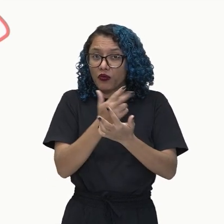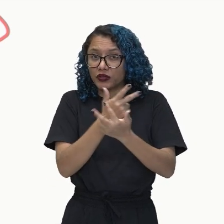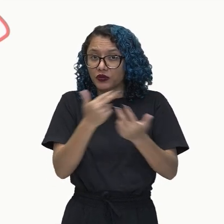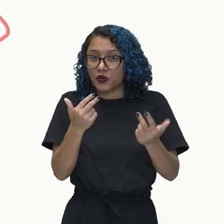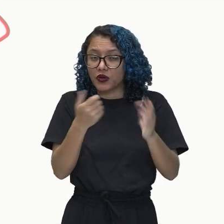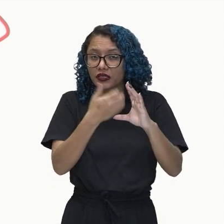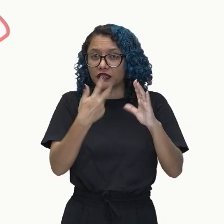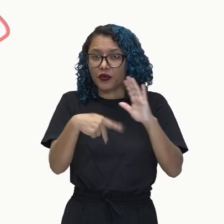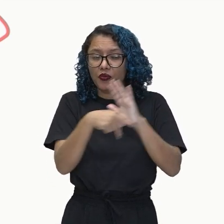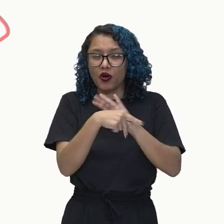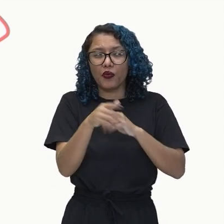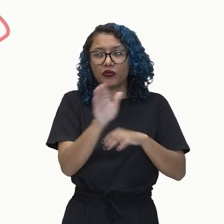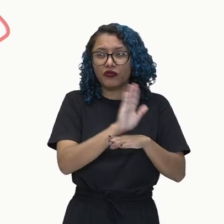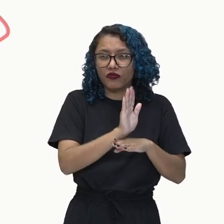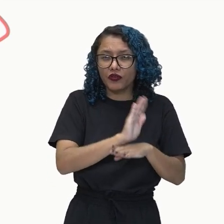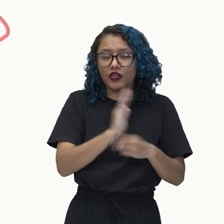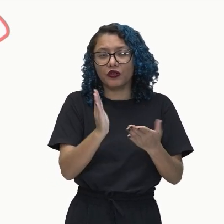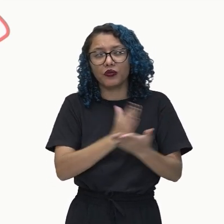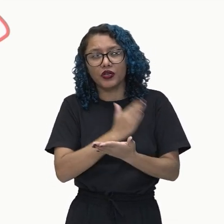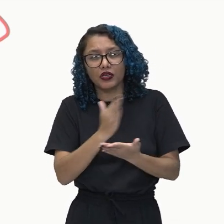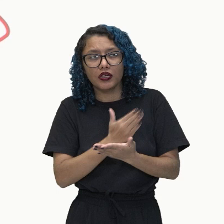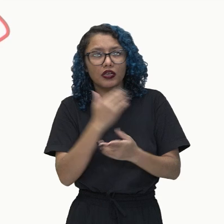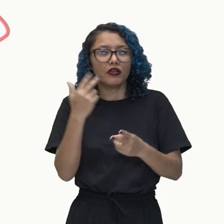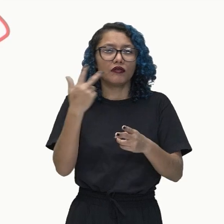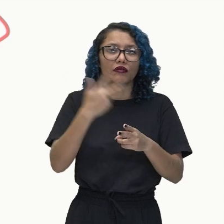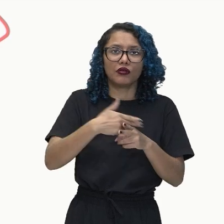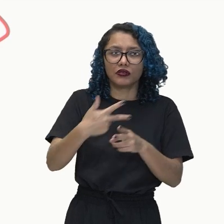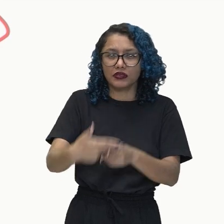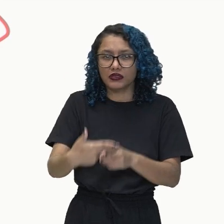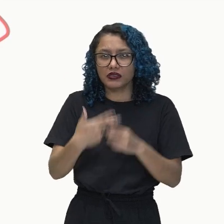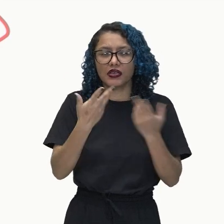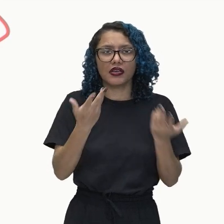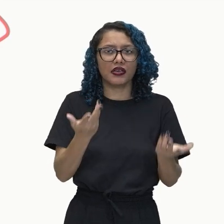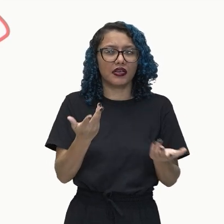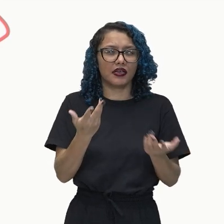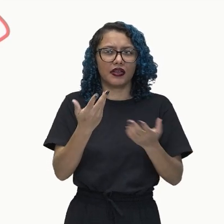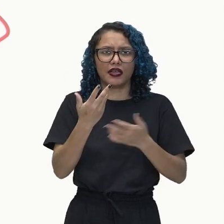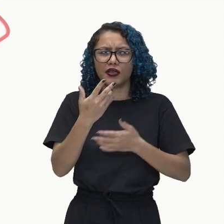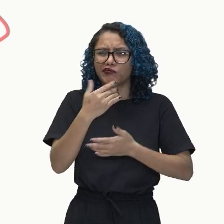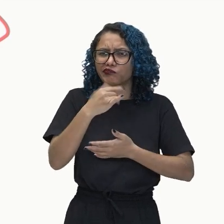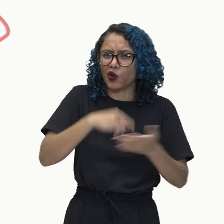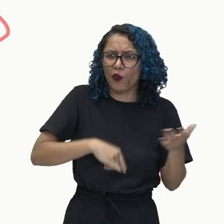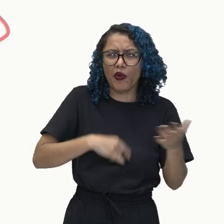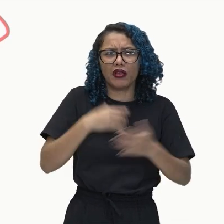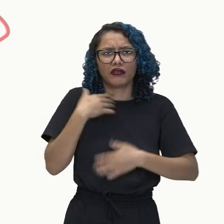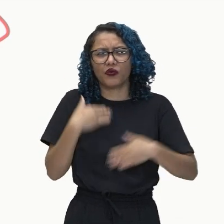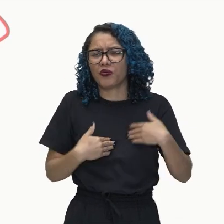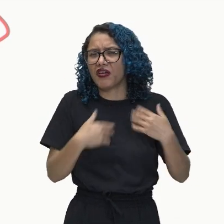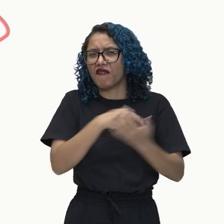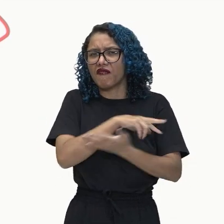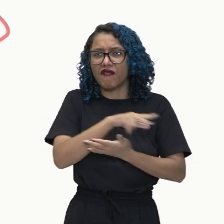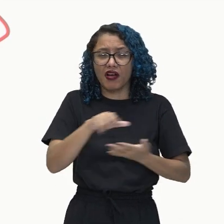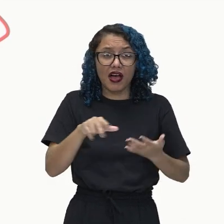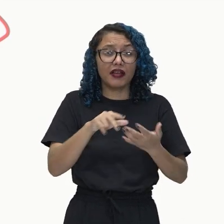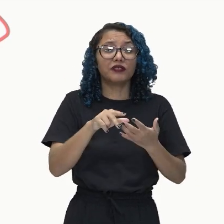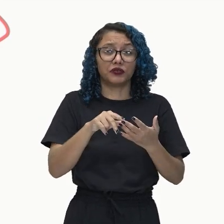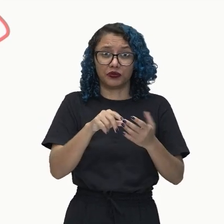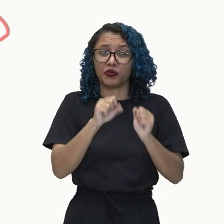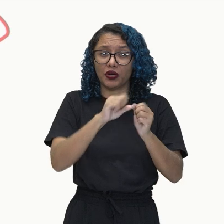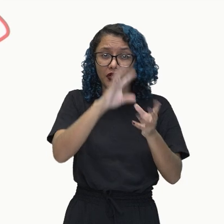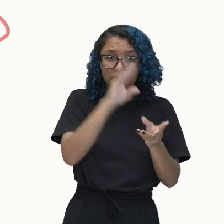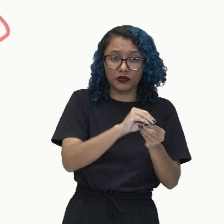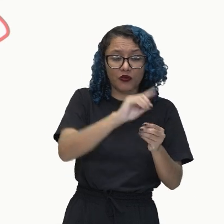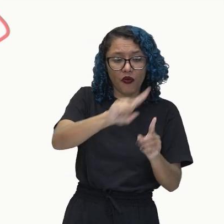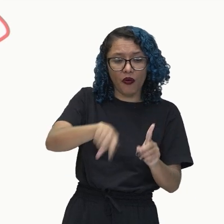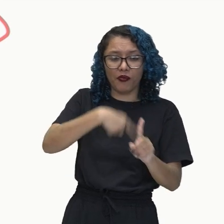filmes, livros, séries, tratados de anatomia e por aí vai, e analisar, porque você vai colocar